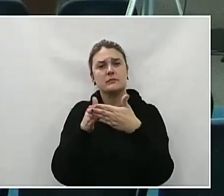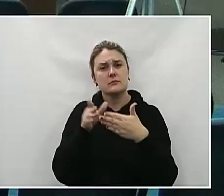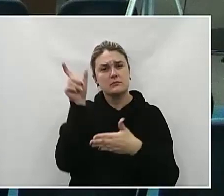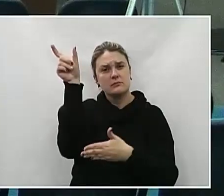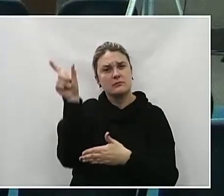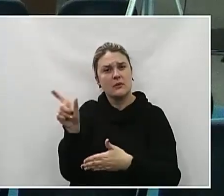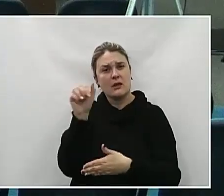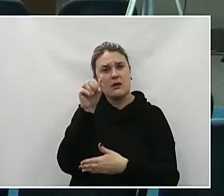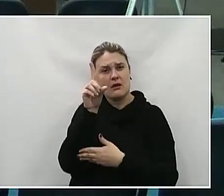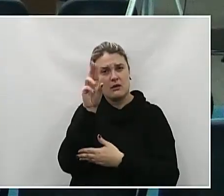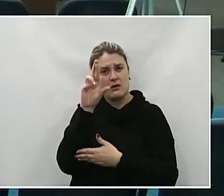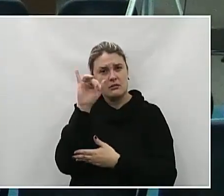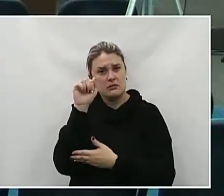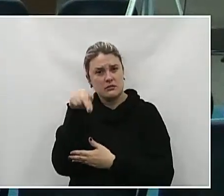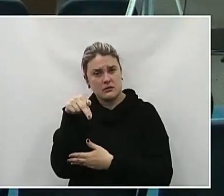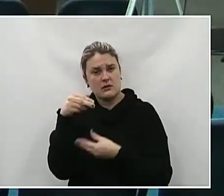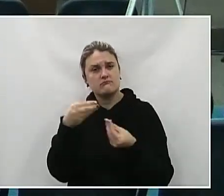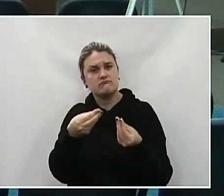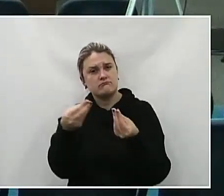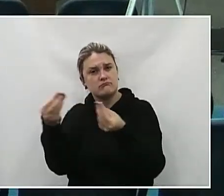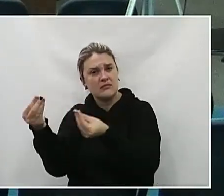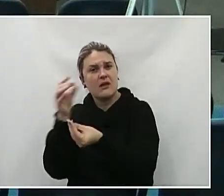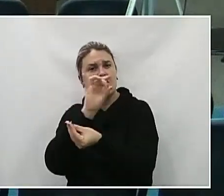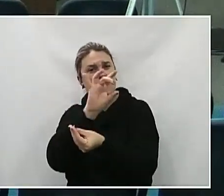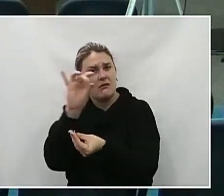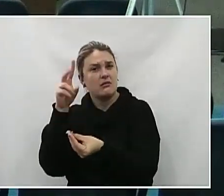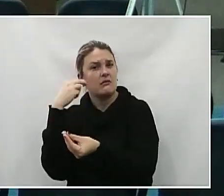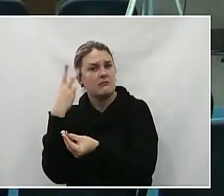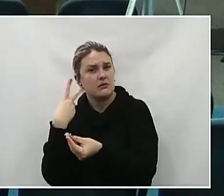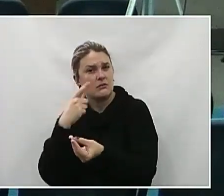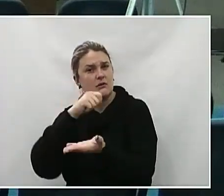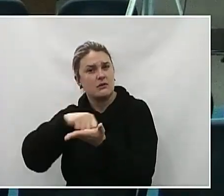Solicito ao senhor Adrio para que apanhe as assinaturas